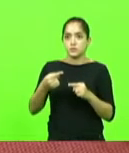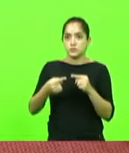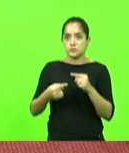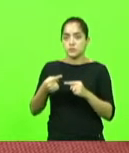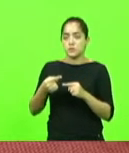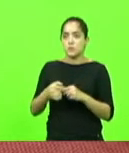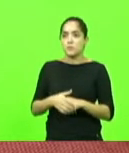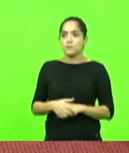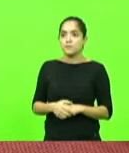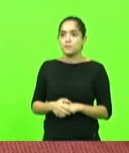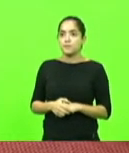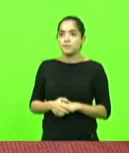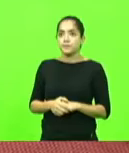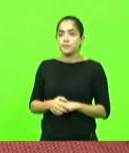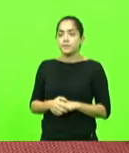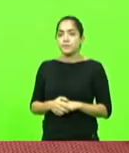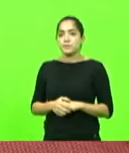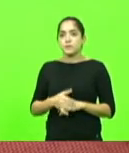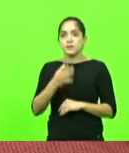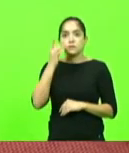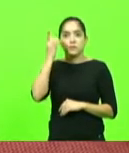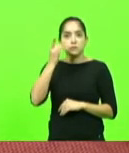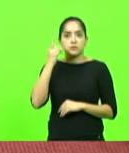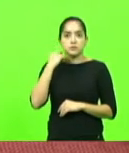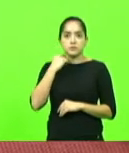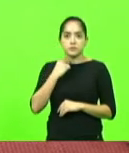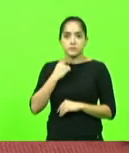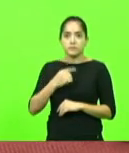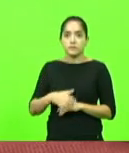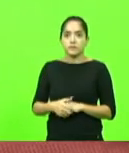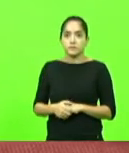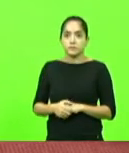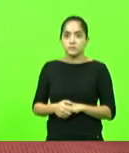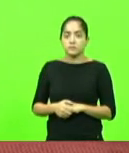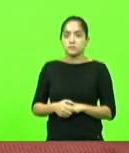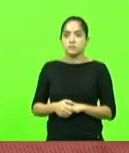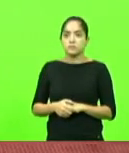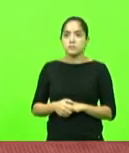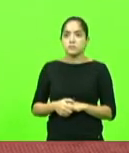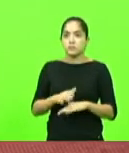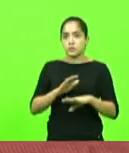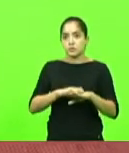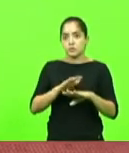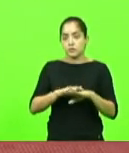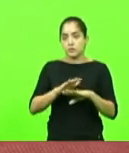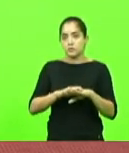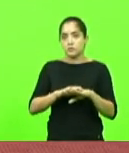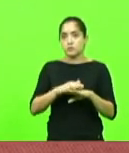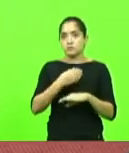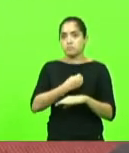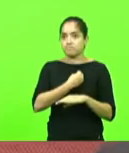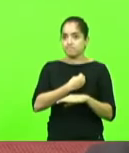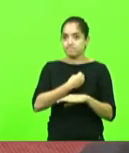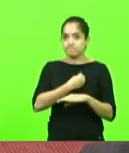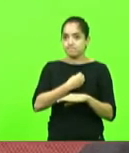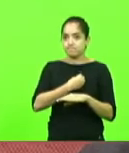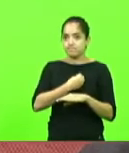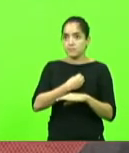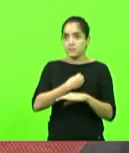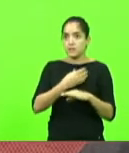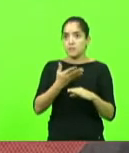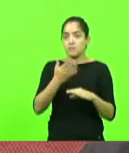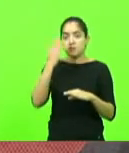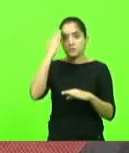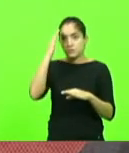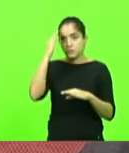presidente. Com a palavra, deputado Silvio Drevec. Não sei se o autor se encontra, ou mesmo que virtualmente, mas eu não entendi